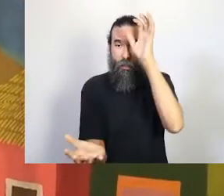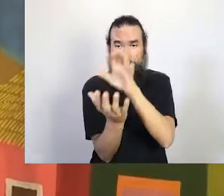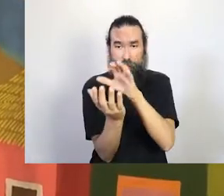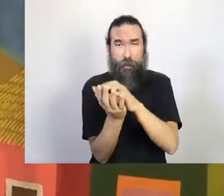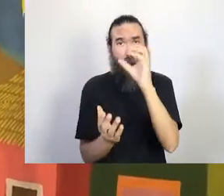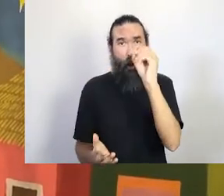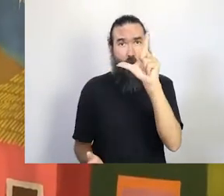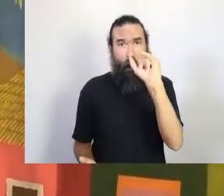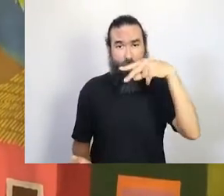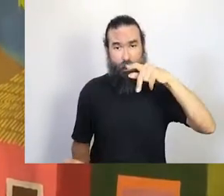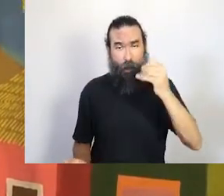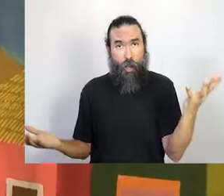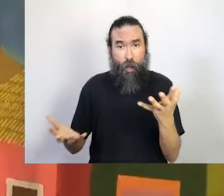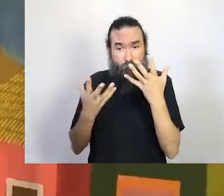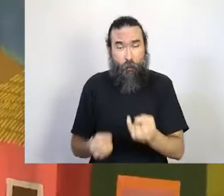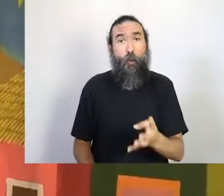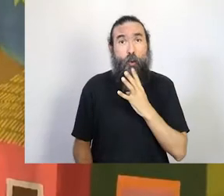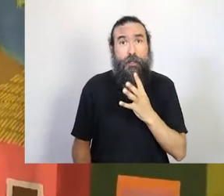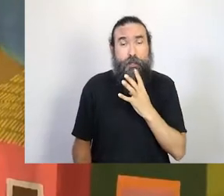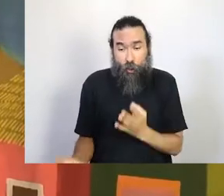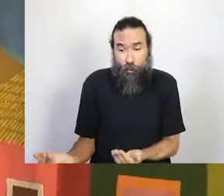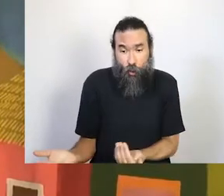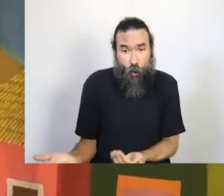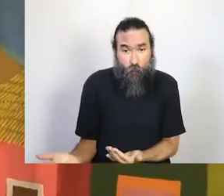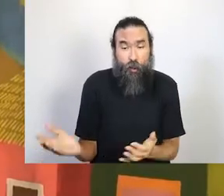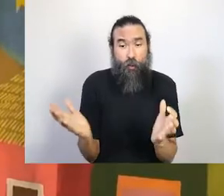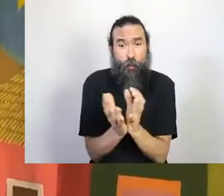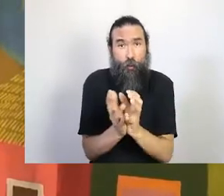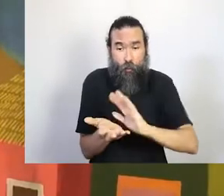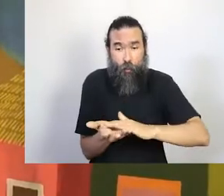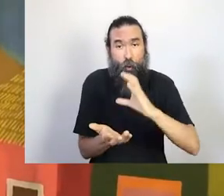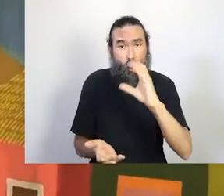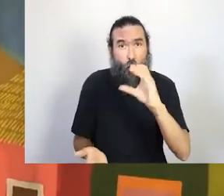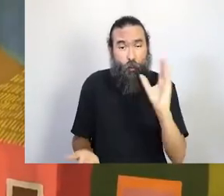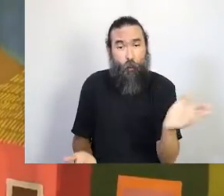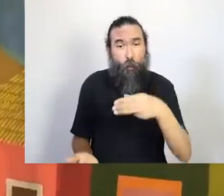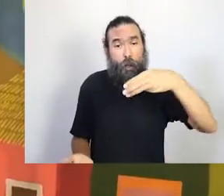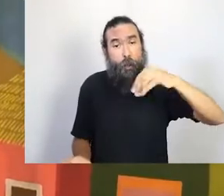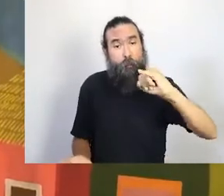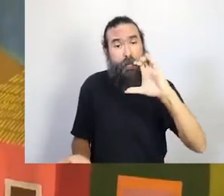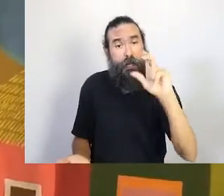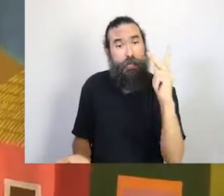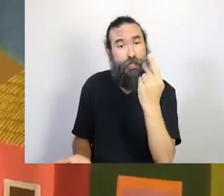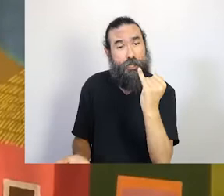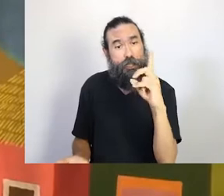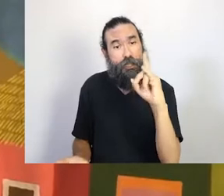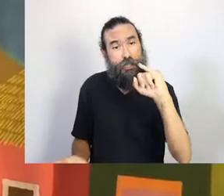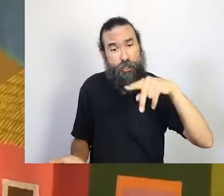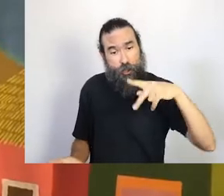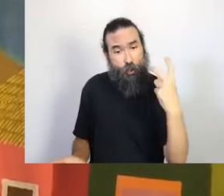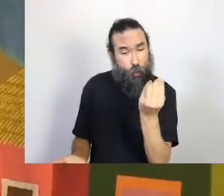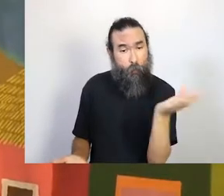lá em Olinda, Pernambuco. Vamos conhecer a nova geração da nação Xambá, com o grupo de coco Mexidinho da Xambá.